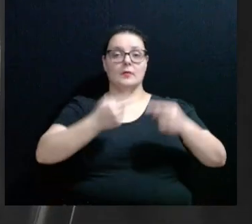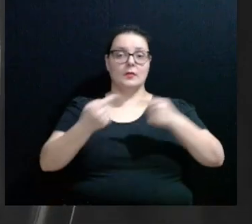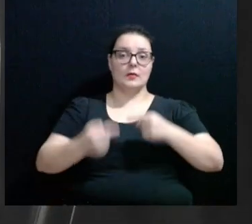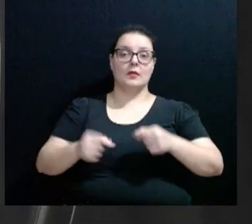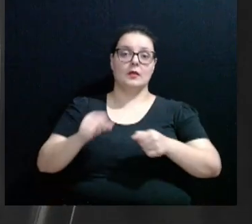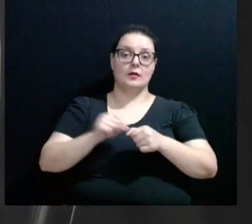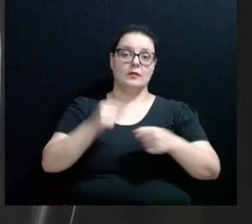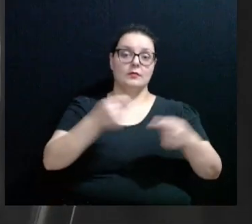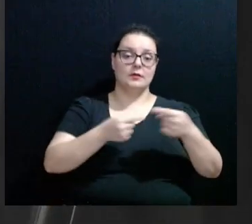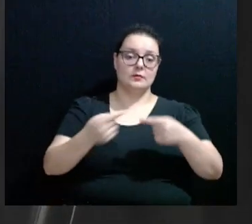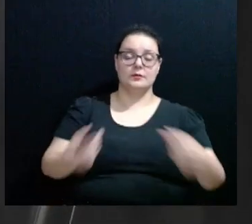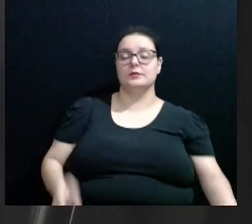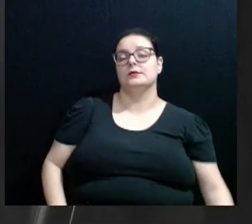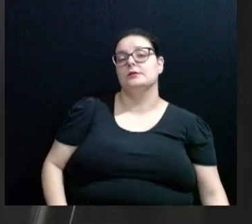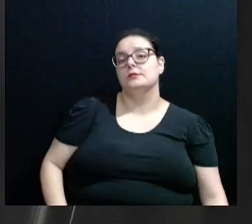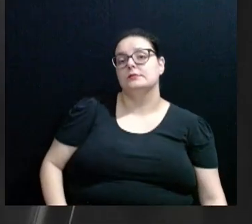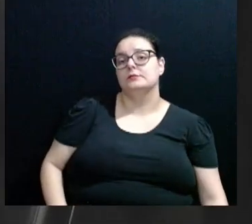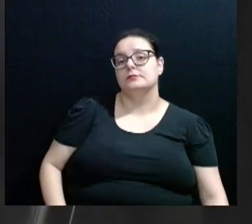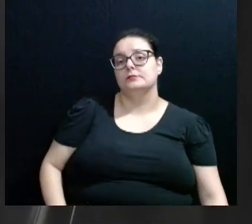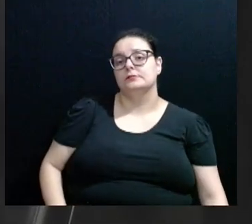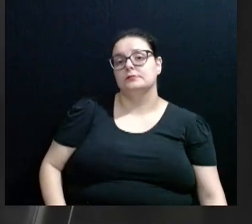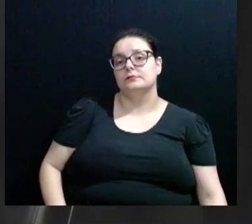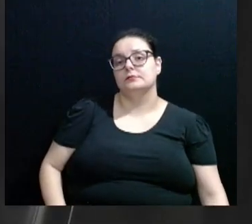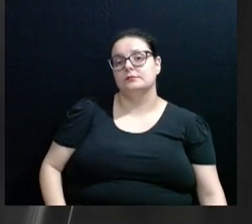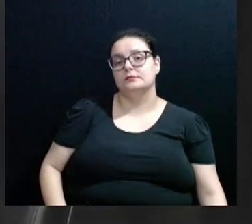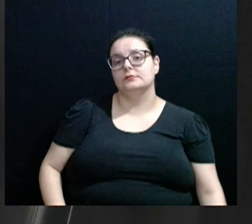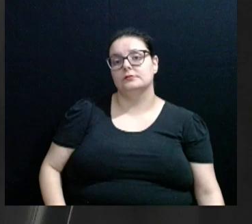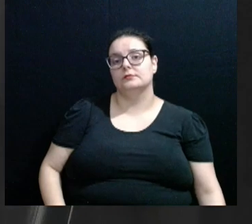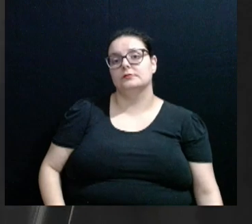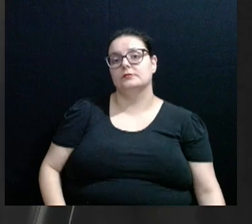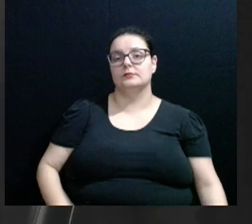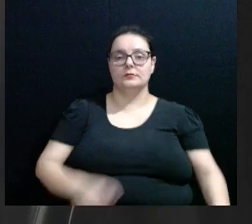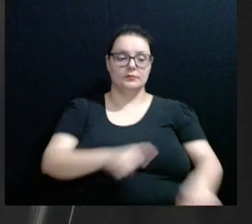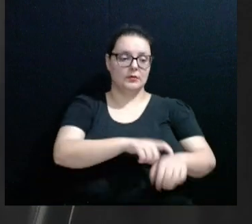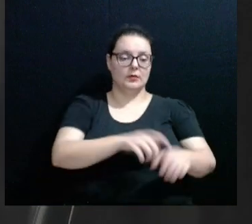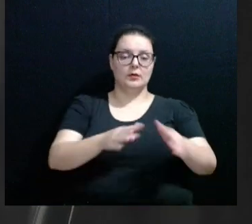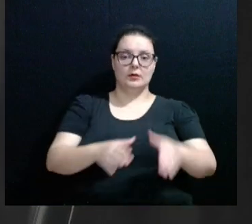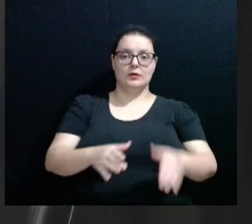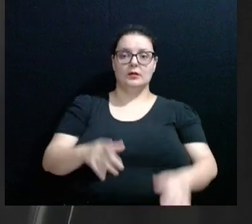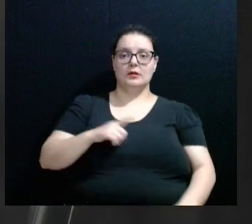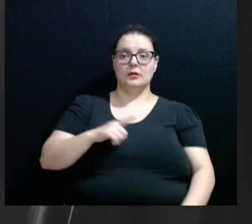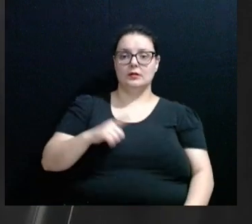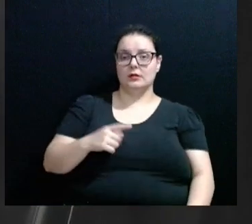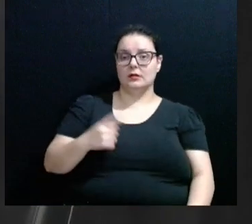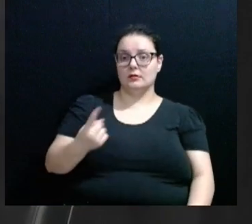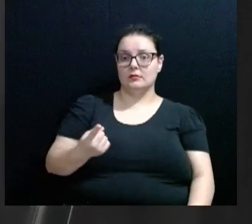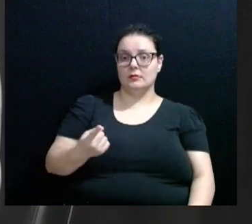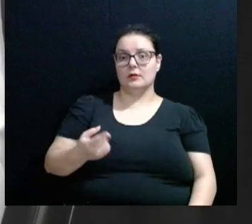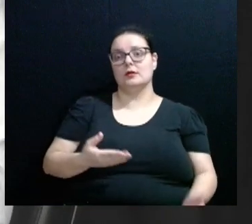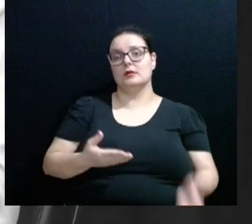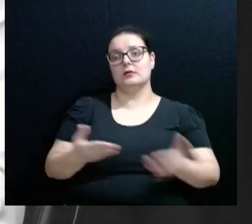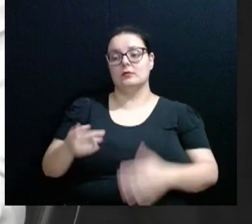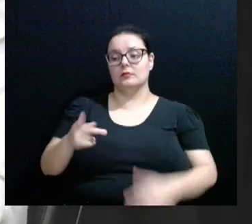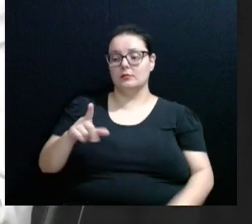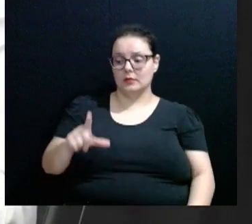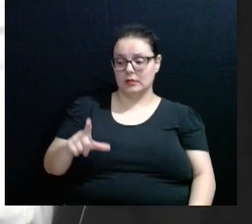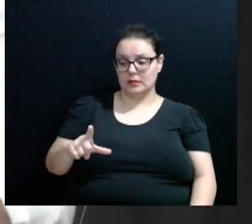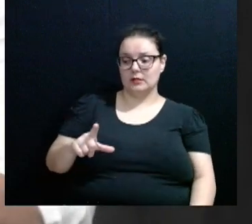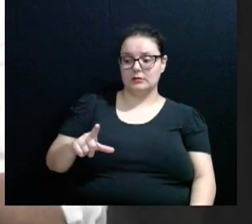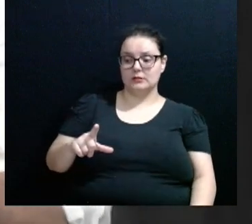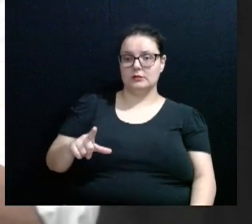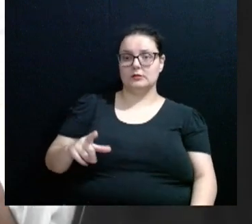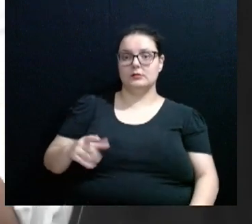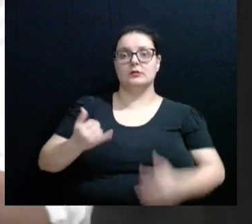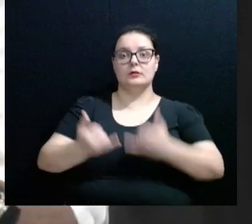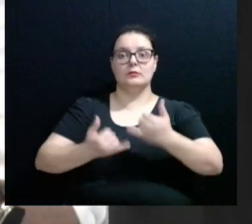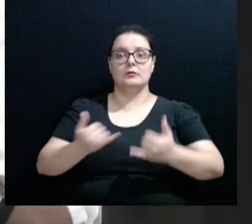essas discussões. São situações, por exemplo, tem uma aí que a gente apresentou um PL e eu brinco que foi a primeira vez que eu